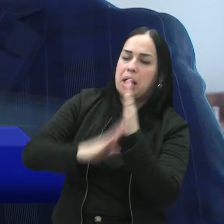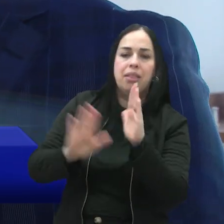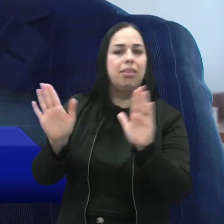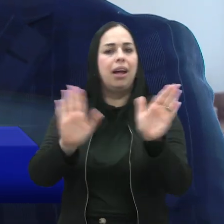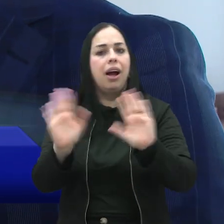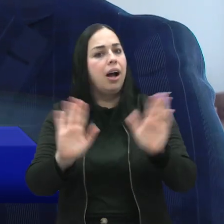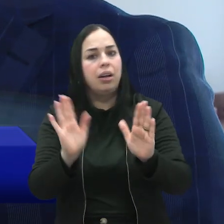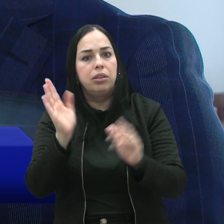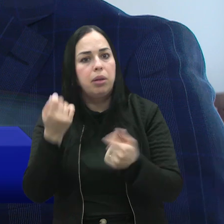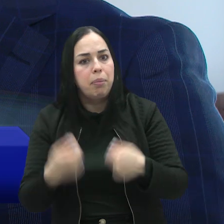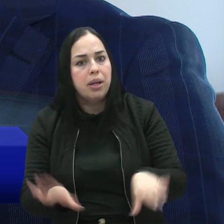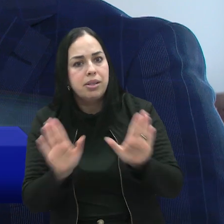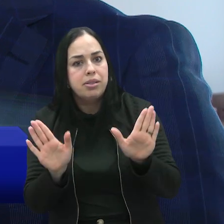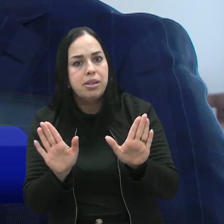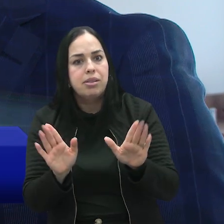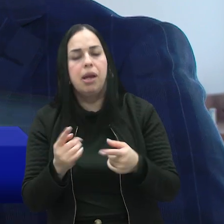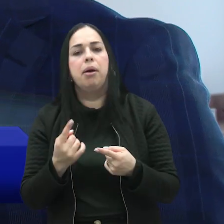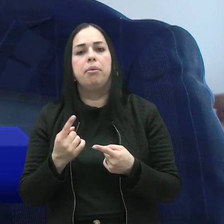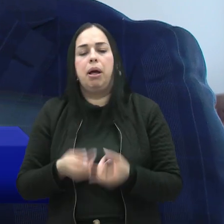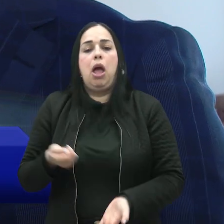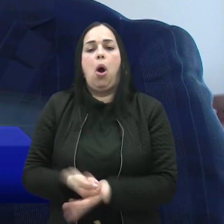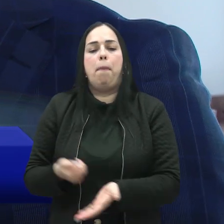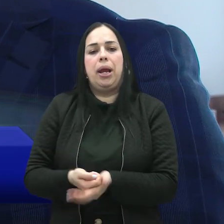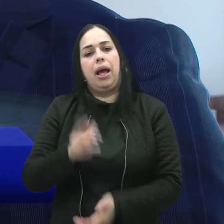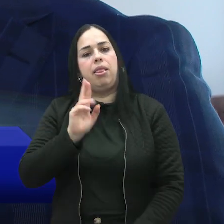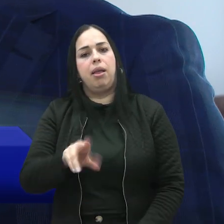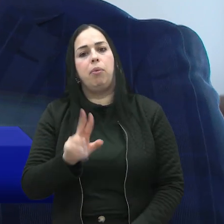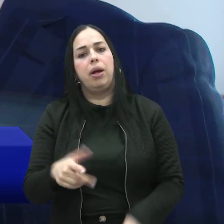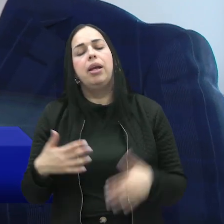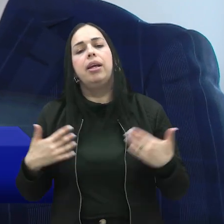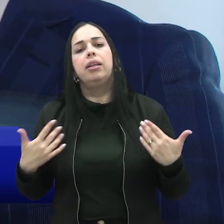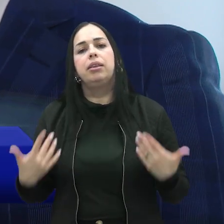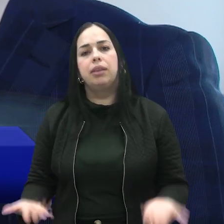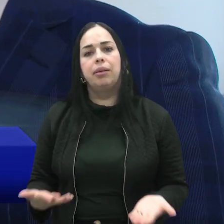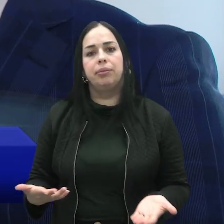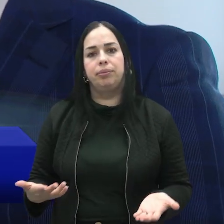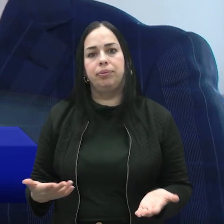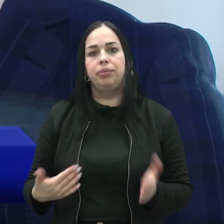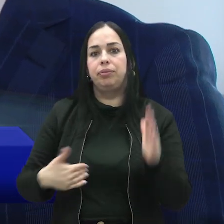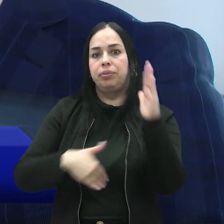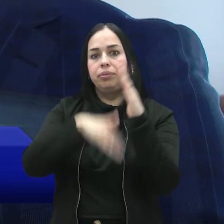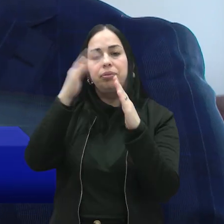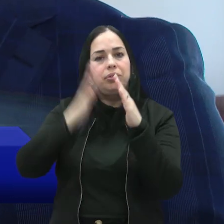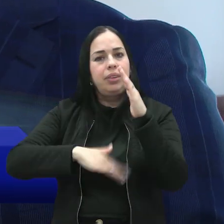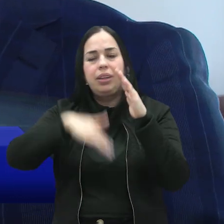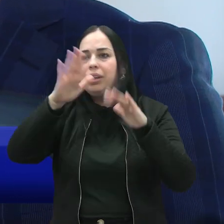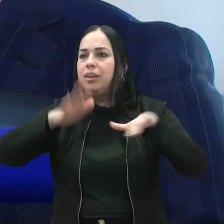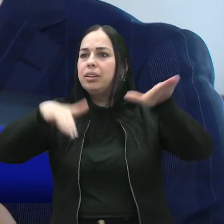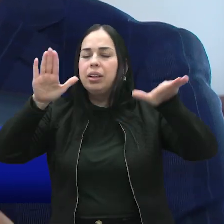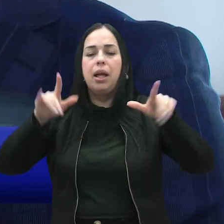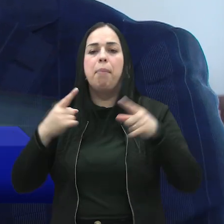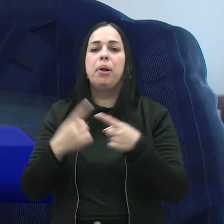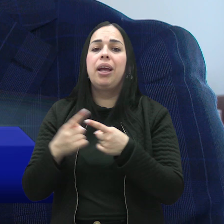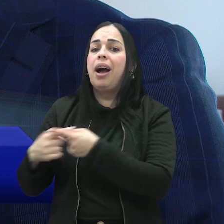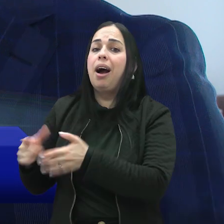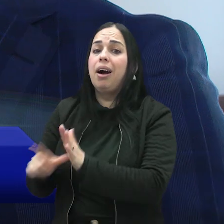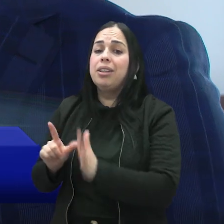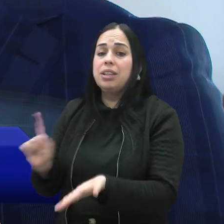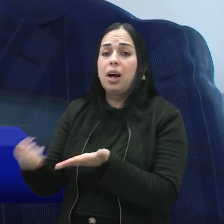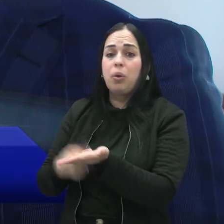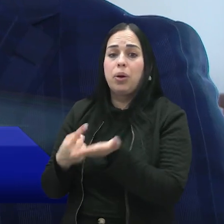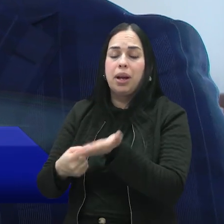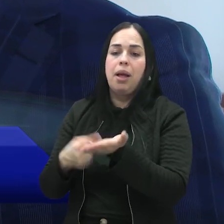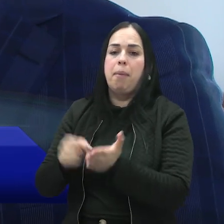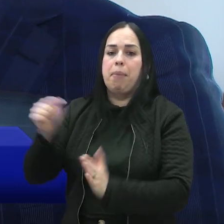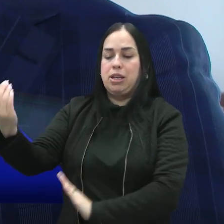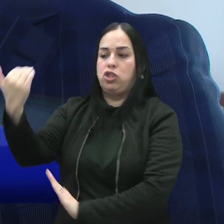casa? Não, você não precisa, isso é tempo de uso, não é uma obrigatoriedade. Então, a pintura da casa é um mero acordo entre as partes, mas